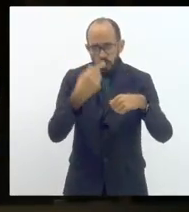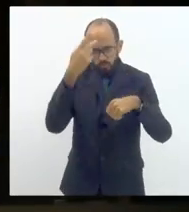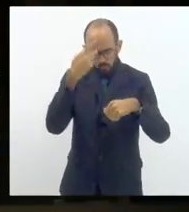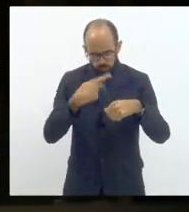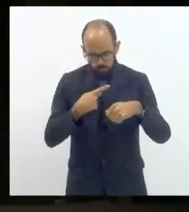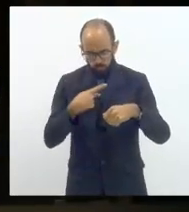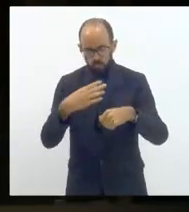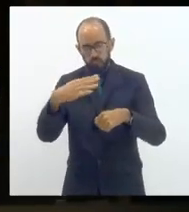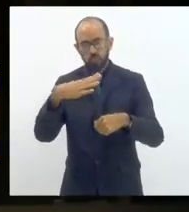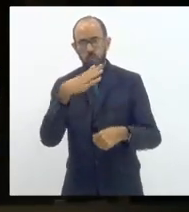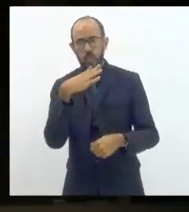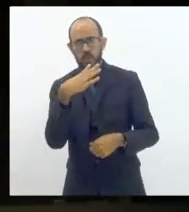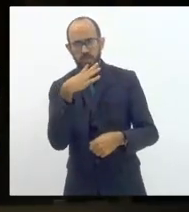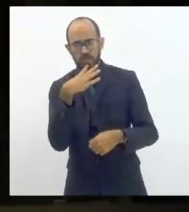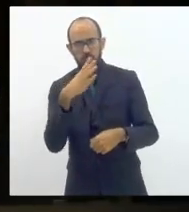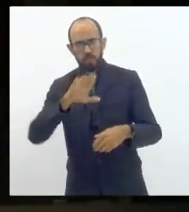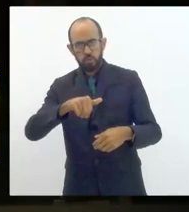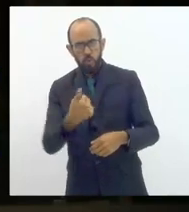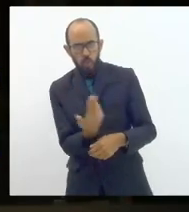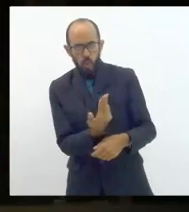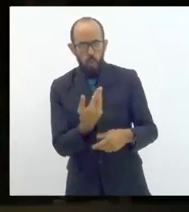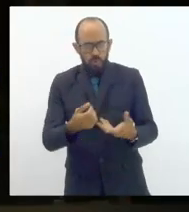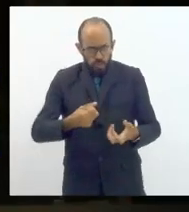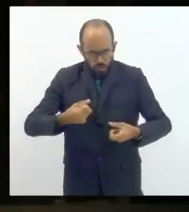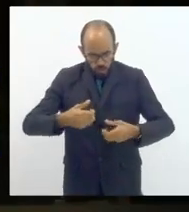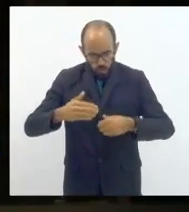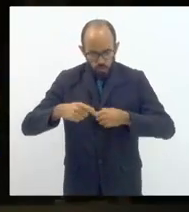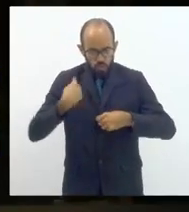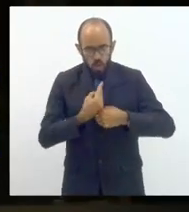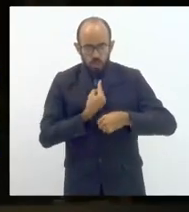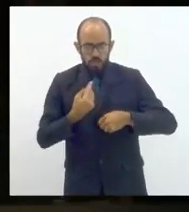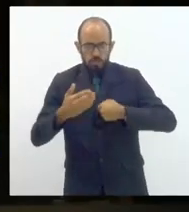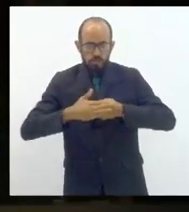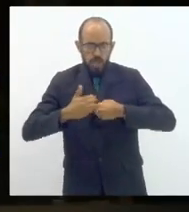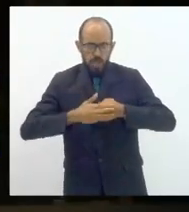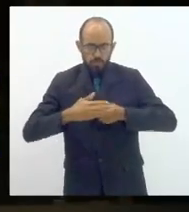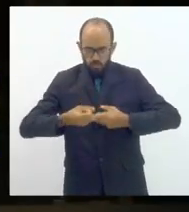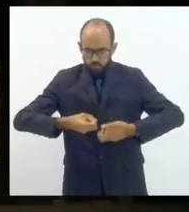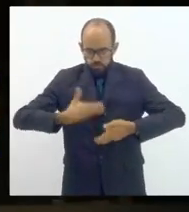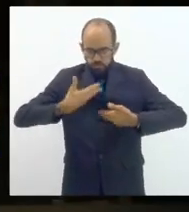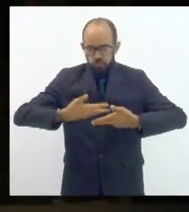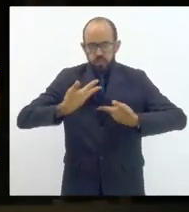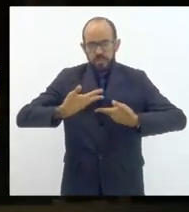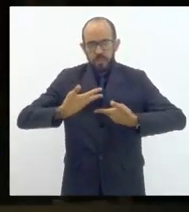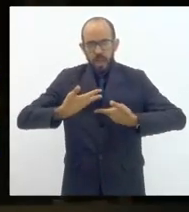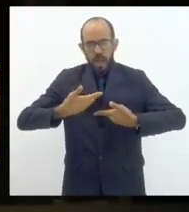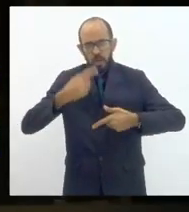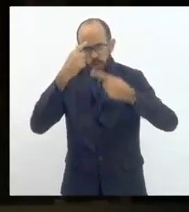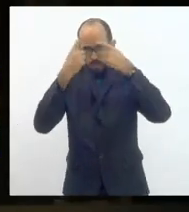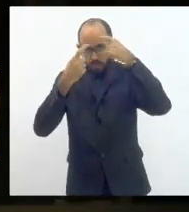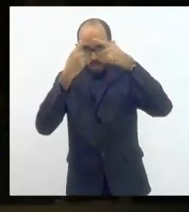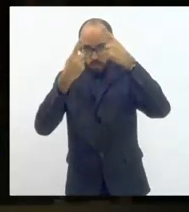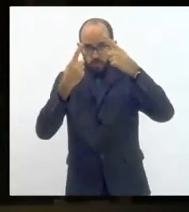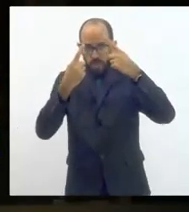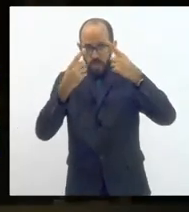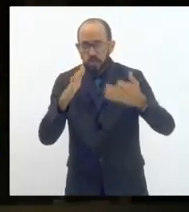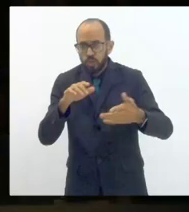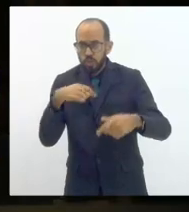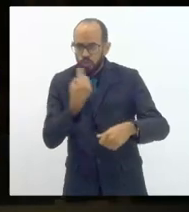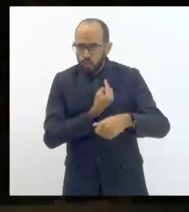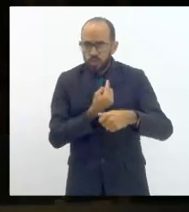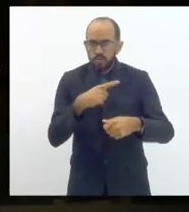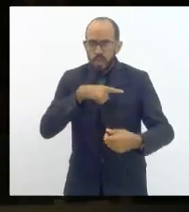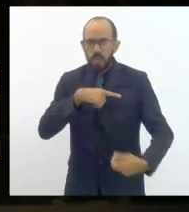e realmente fomentarmos a nossa criatividade. E nesta noite, cada um de nós temos a